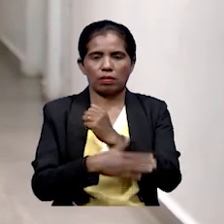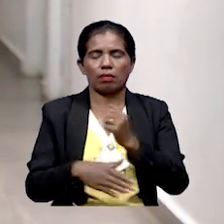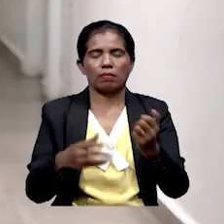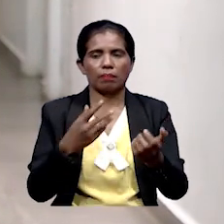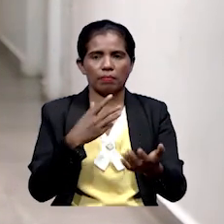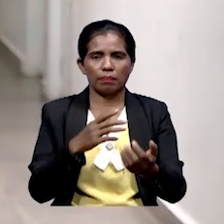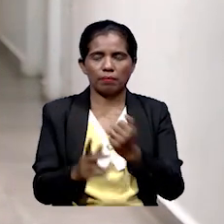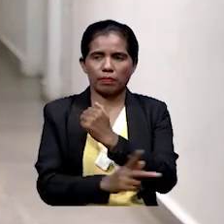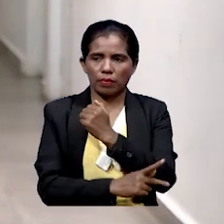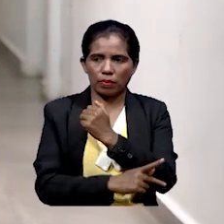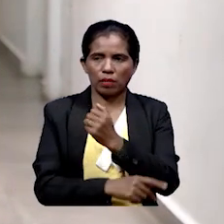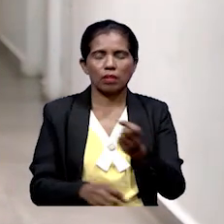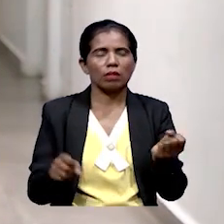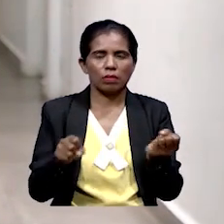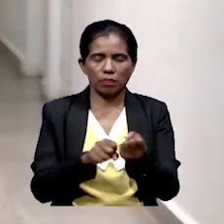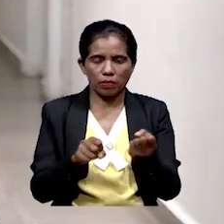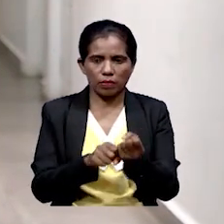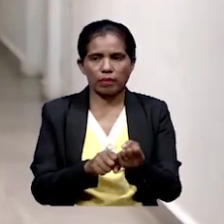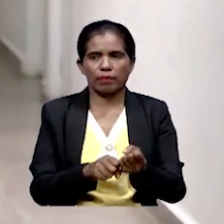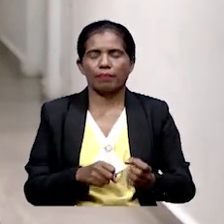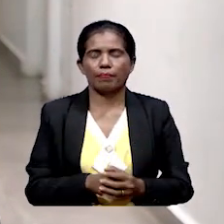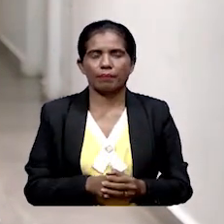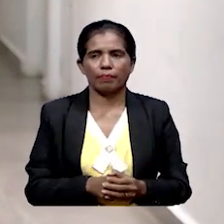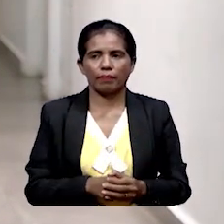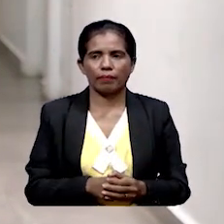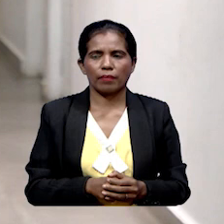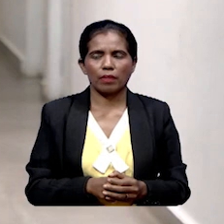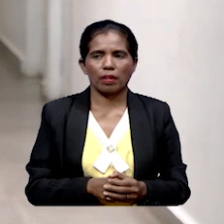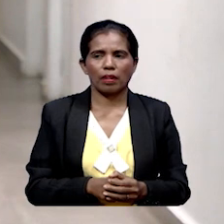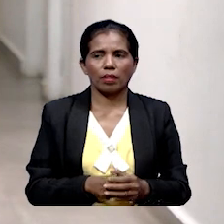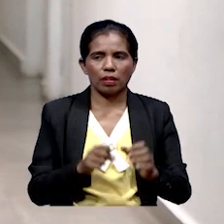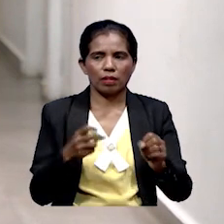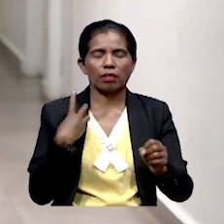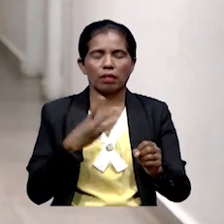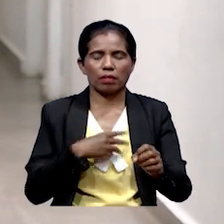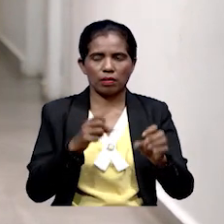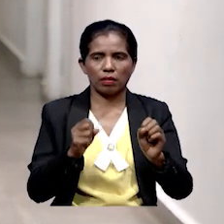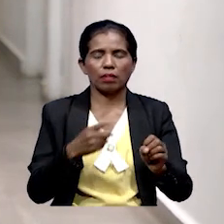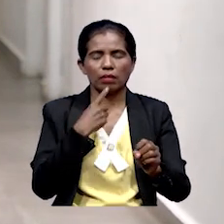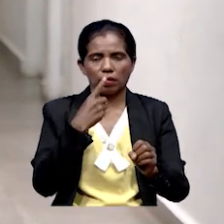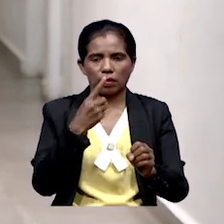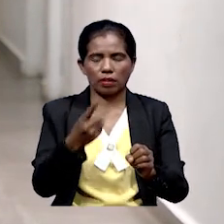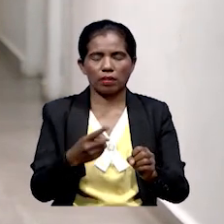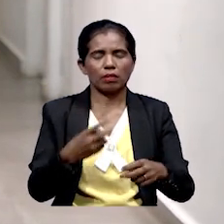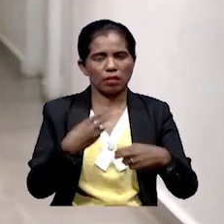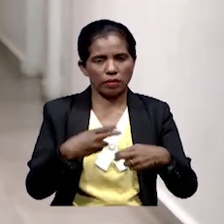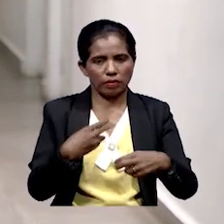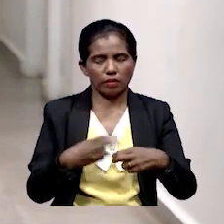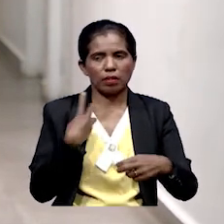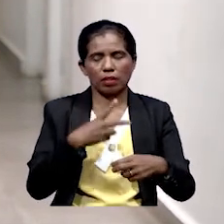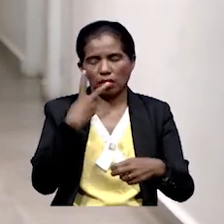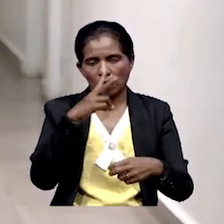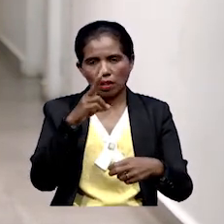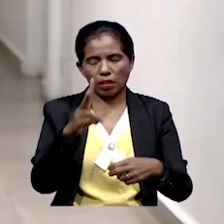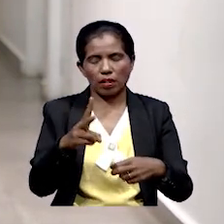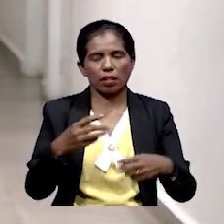talvez com contributos também de localmente, porque sei que há documentação que muitas vezes é difícil também terem acesso a certa